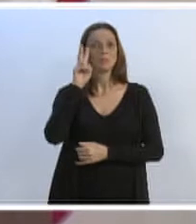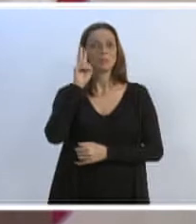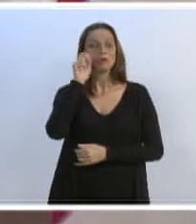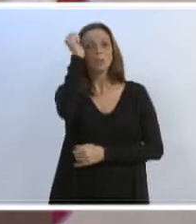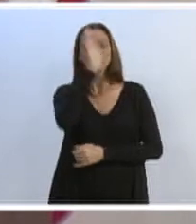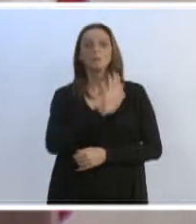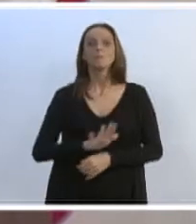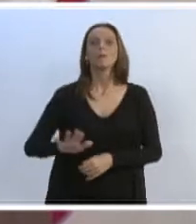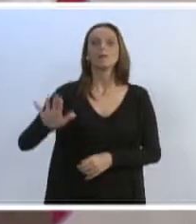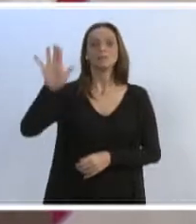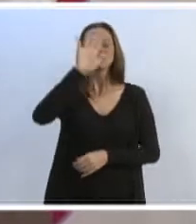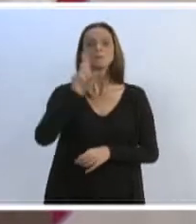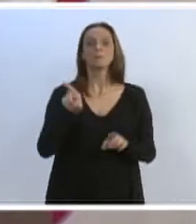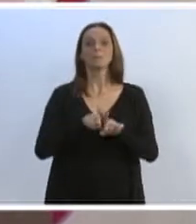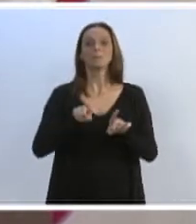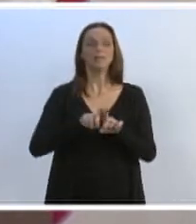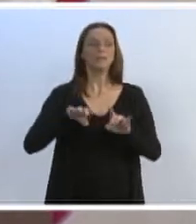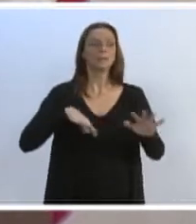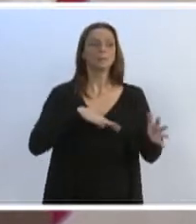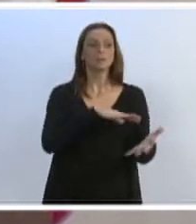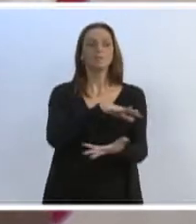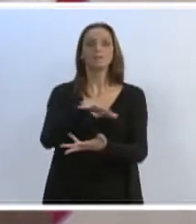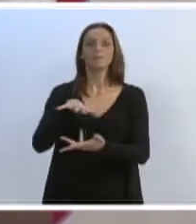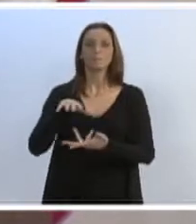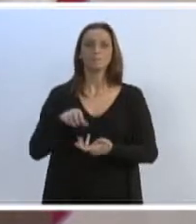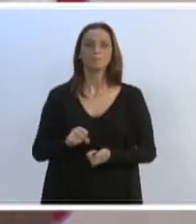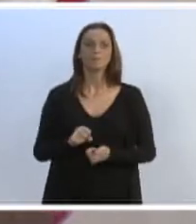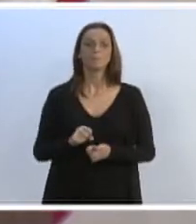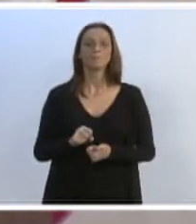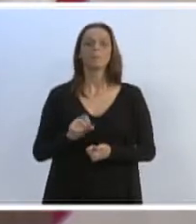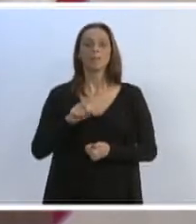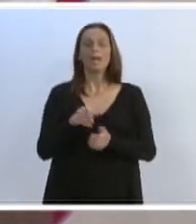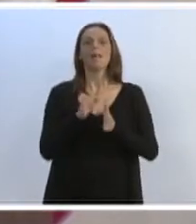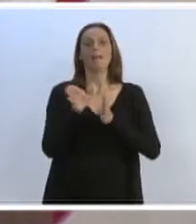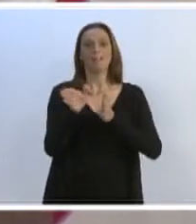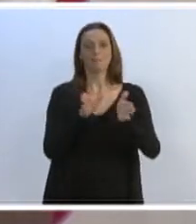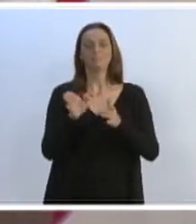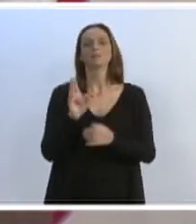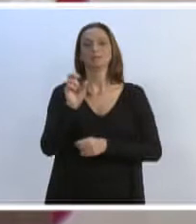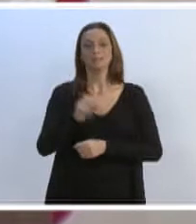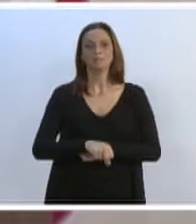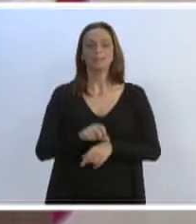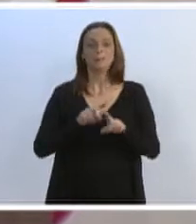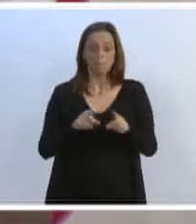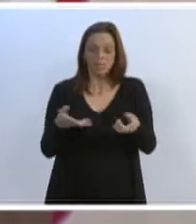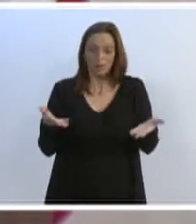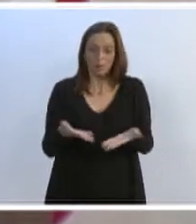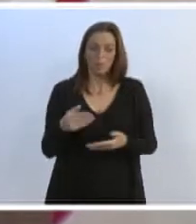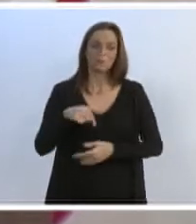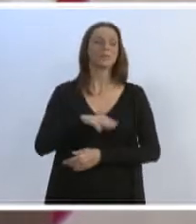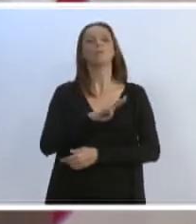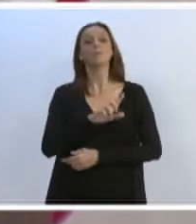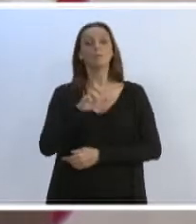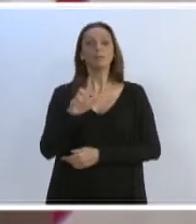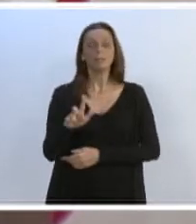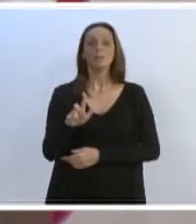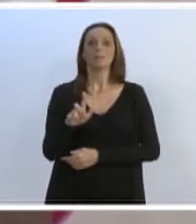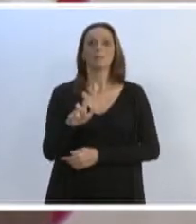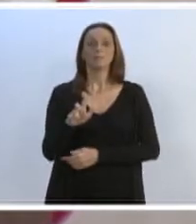você saía de um lugar a outro, né, e uma comunidade visitava a outra, no processo de